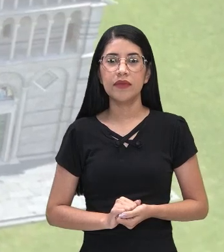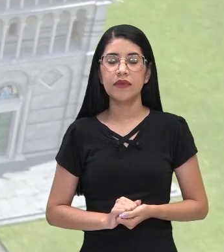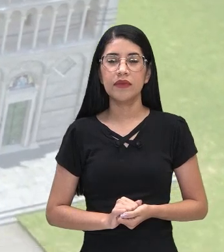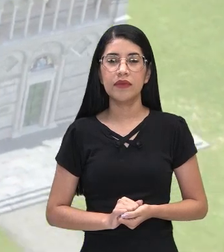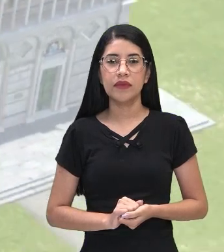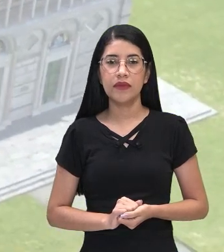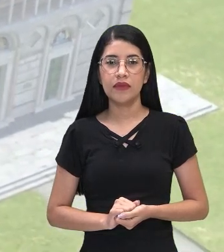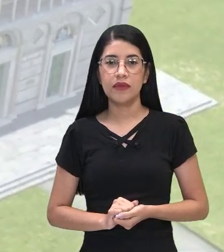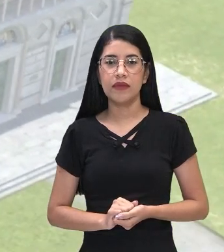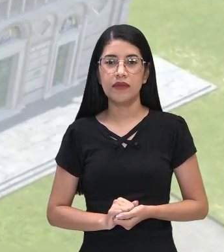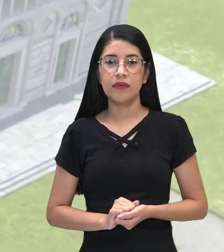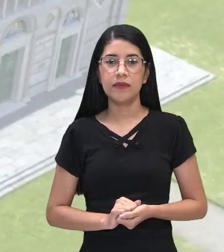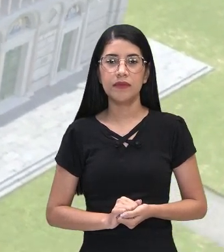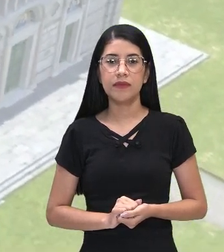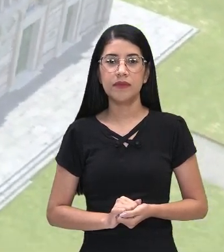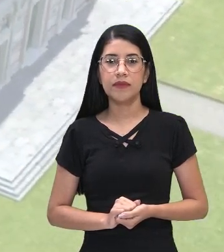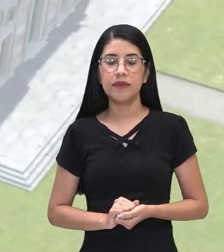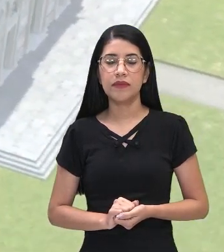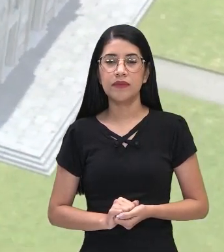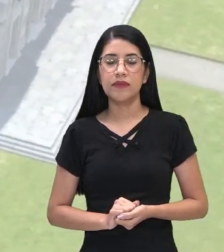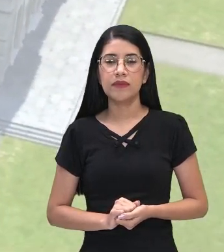Principal.